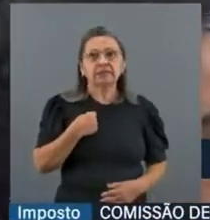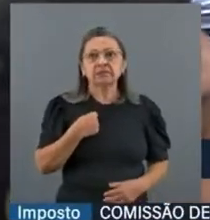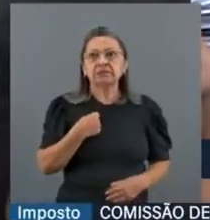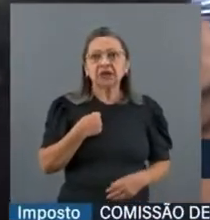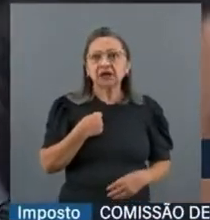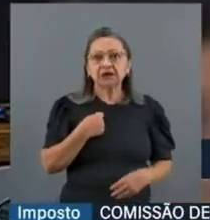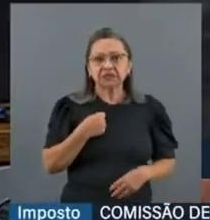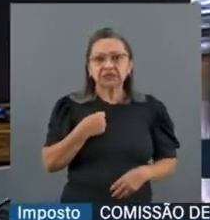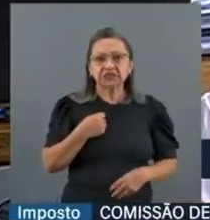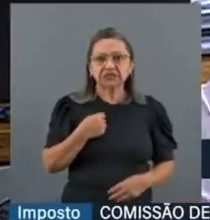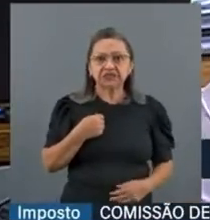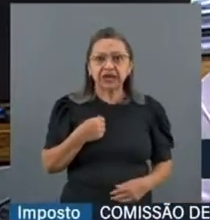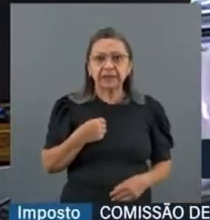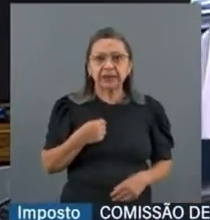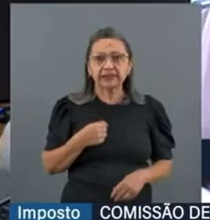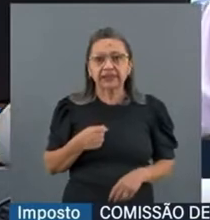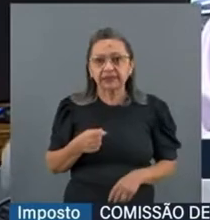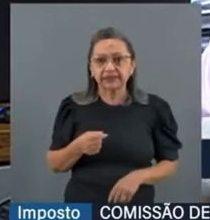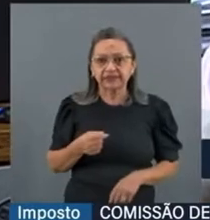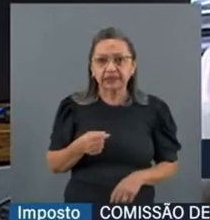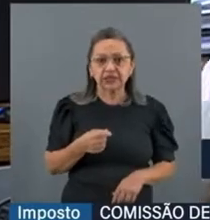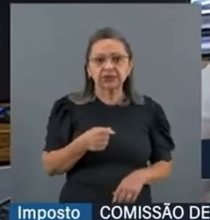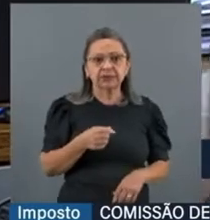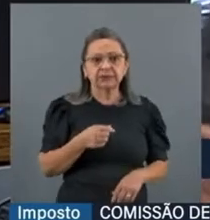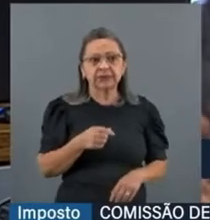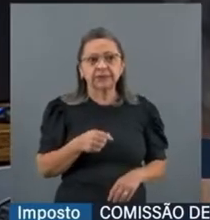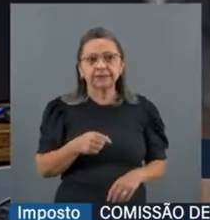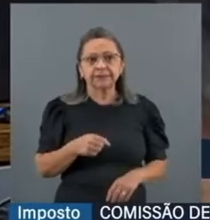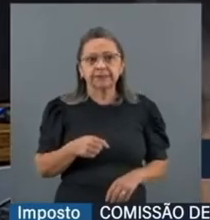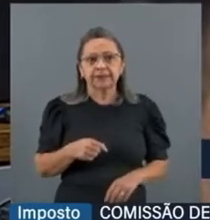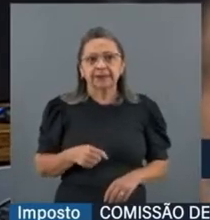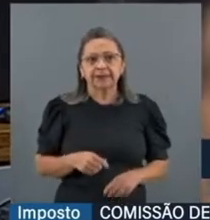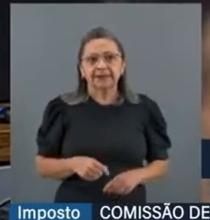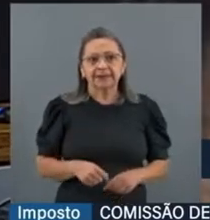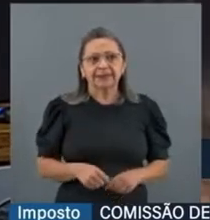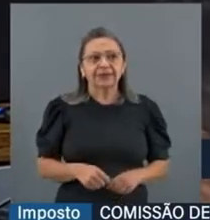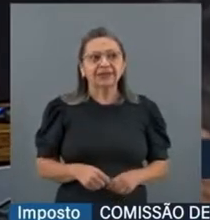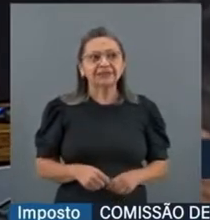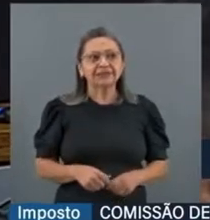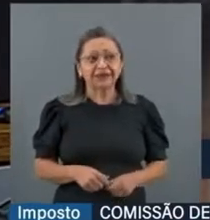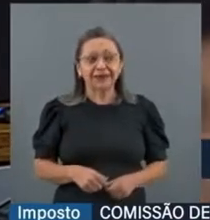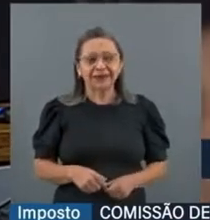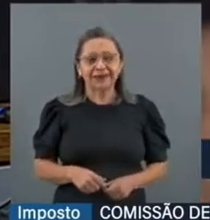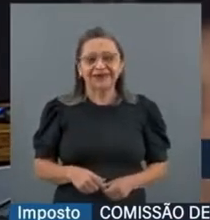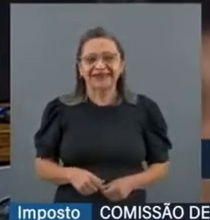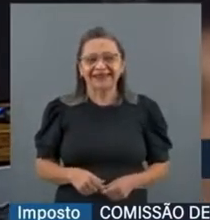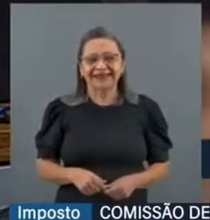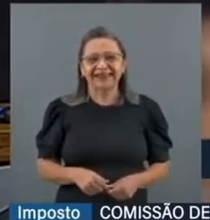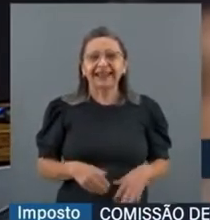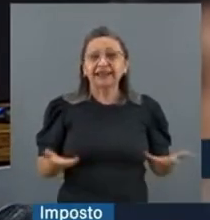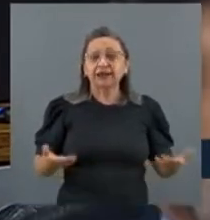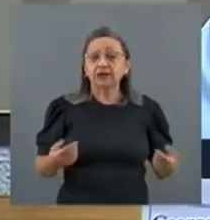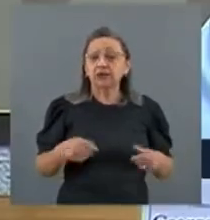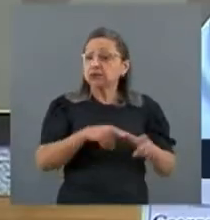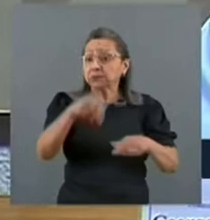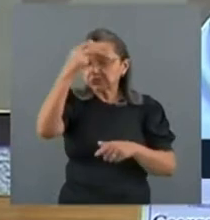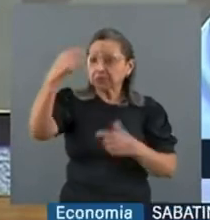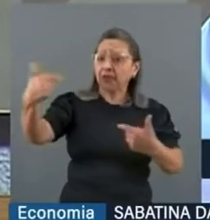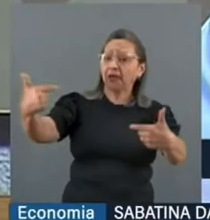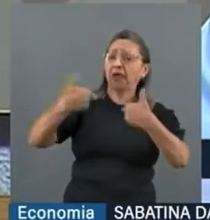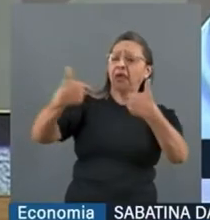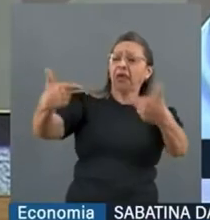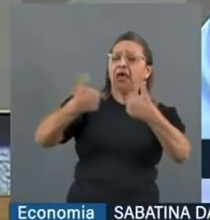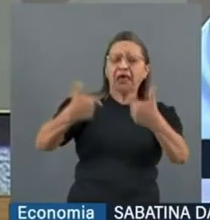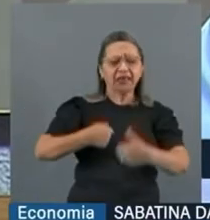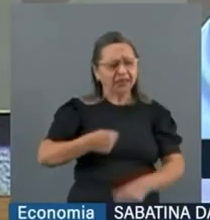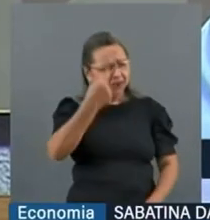pensava que Geraldo Alckmin e Aécio Neves era direita Seu Jorge Não ria da minha cara eu achava que